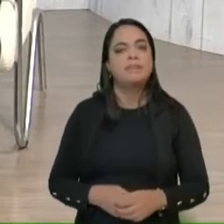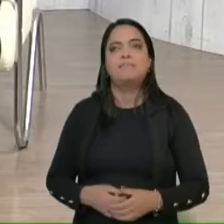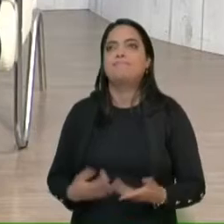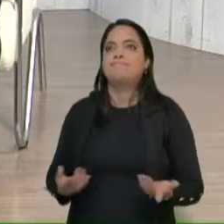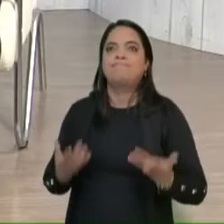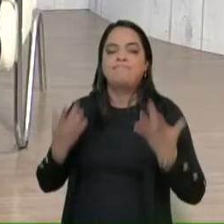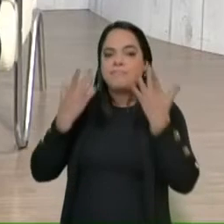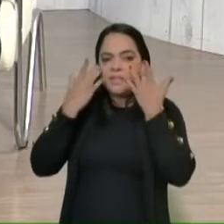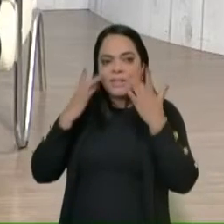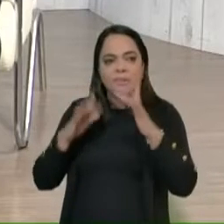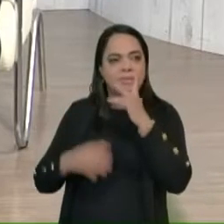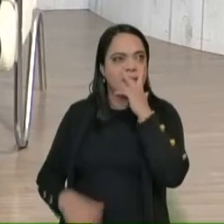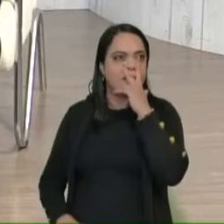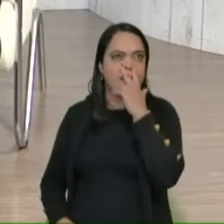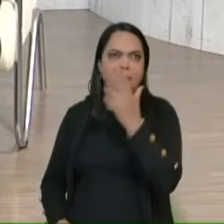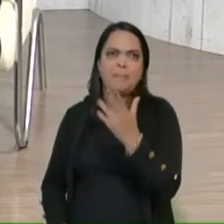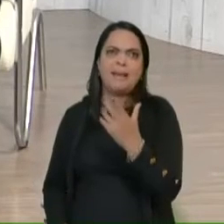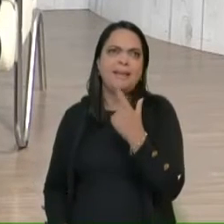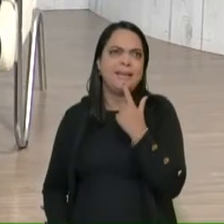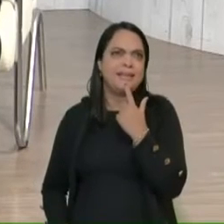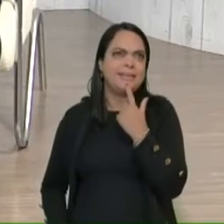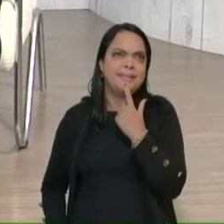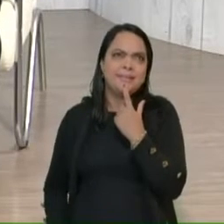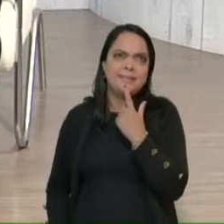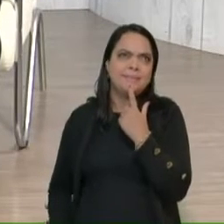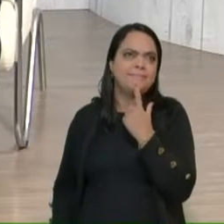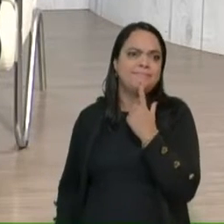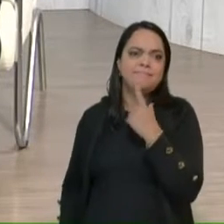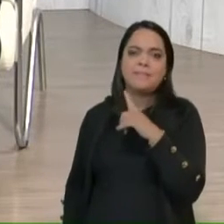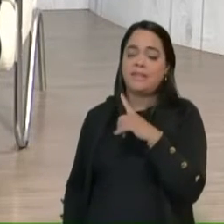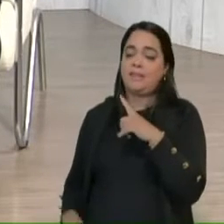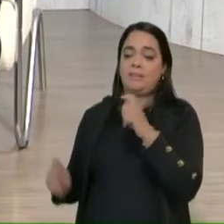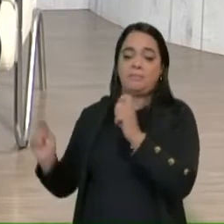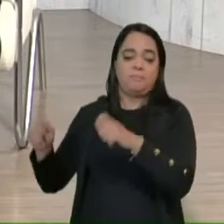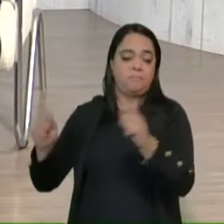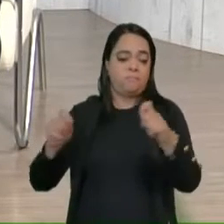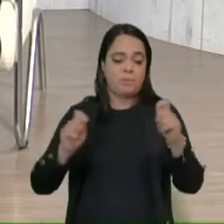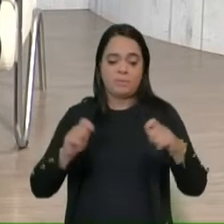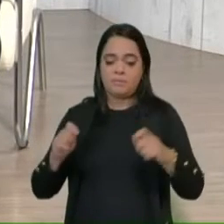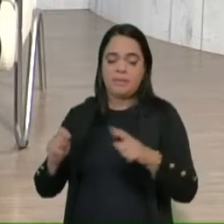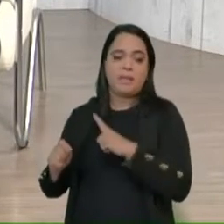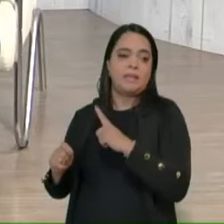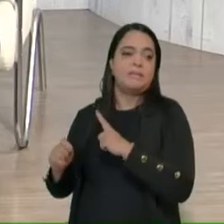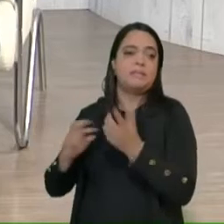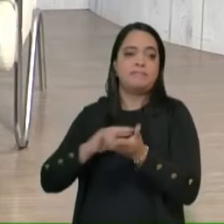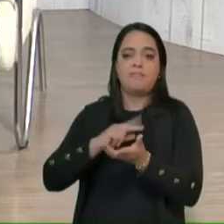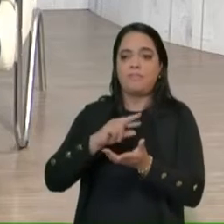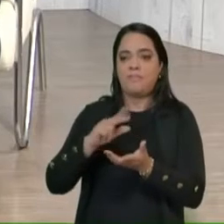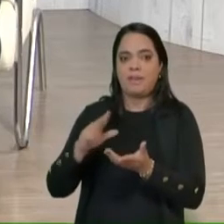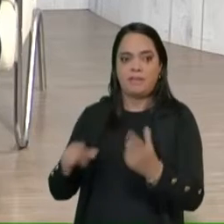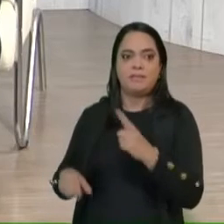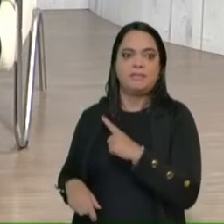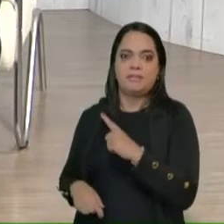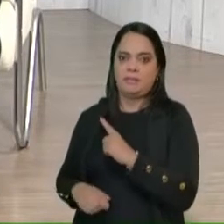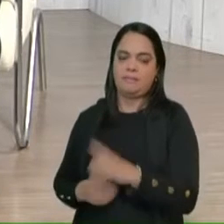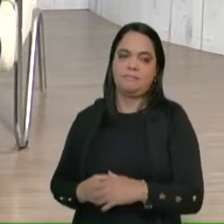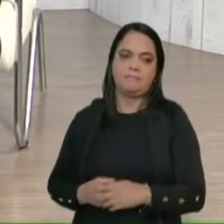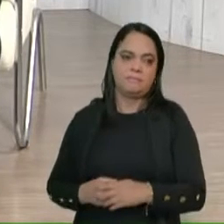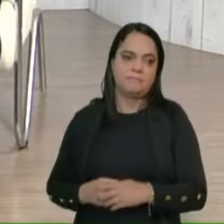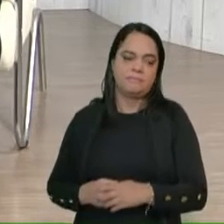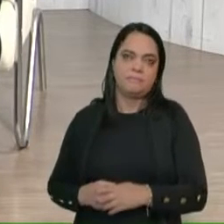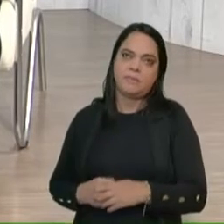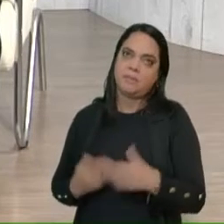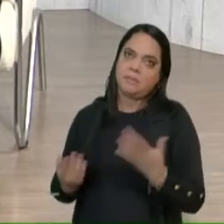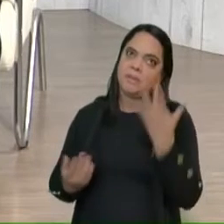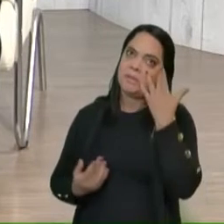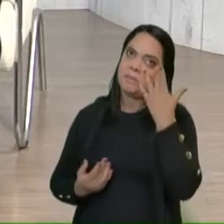mas me parece que existe uma gama de possibilidades outras possibilidades né hoje não sei se